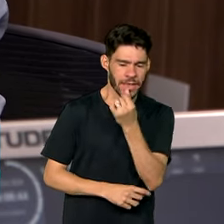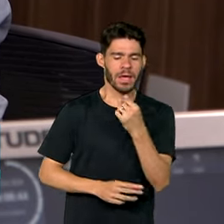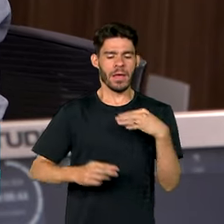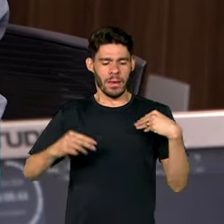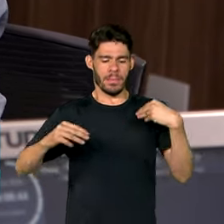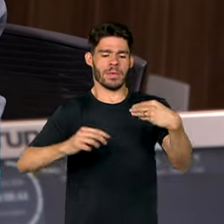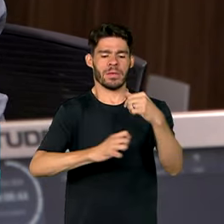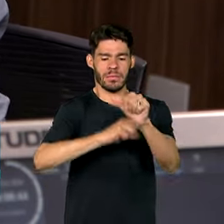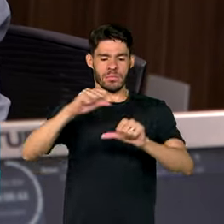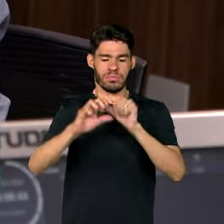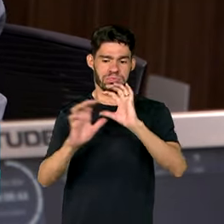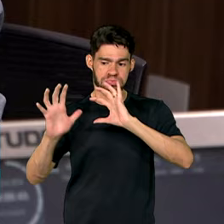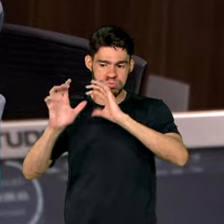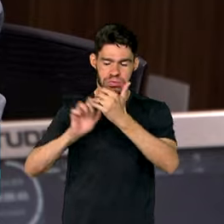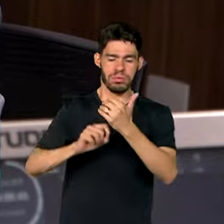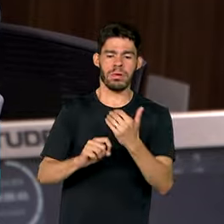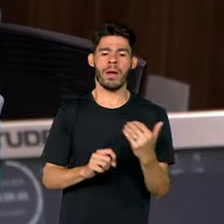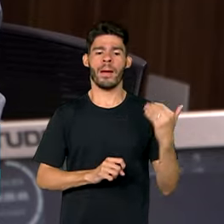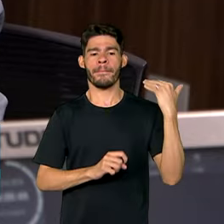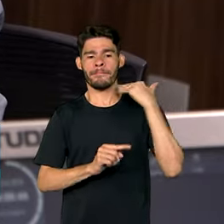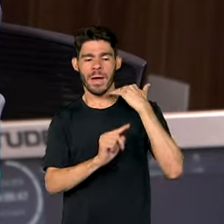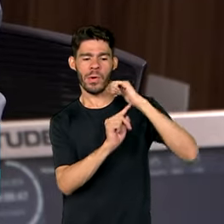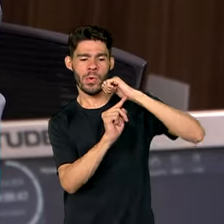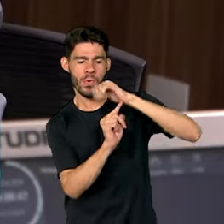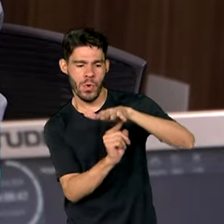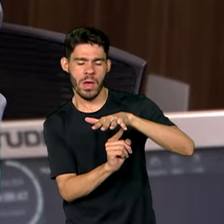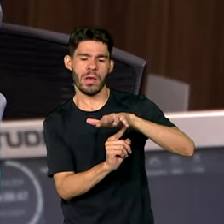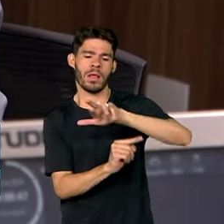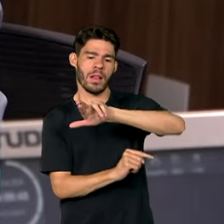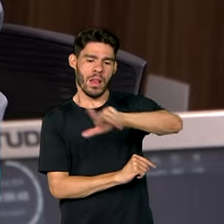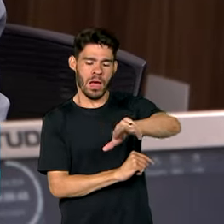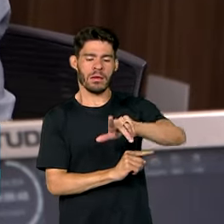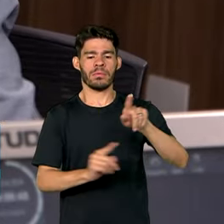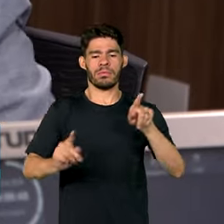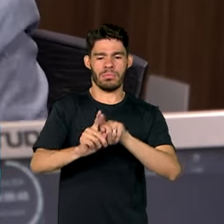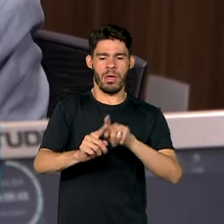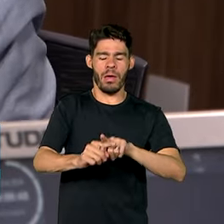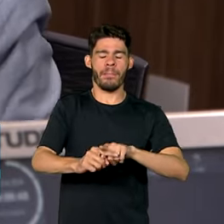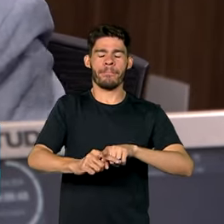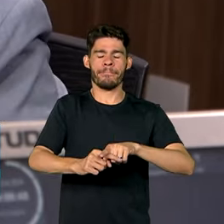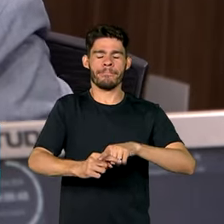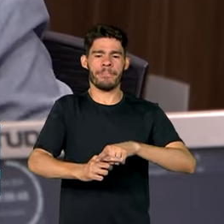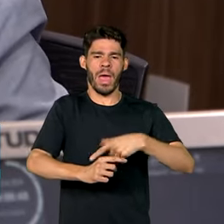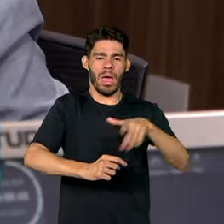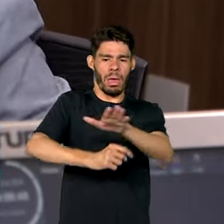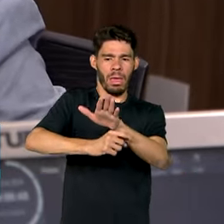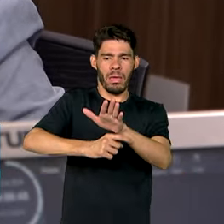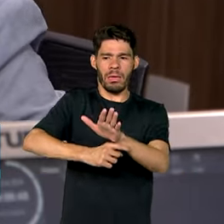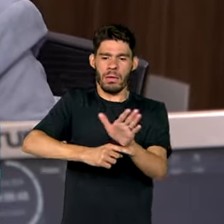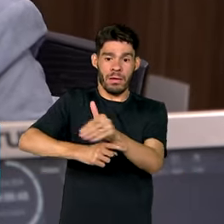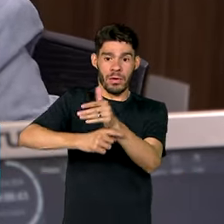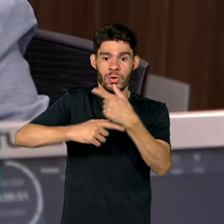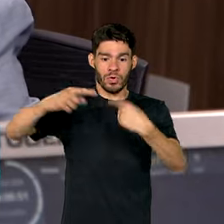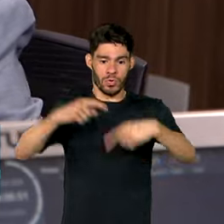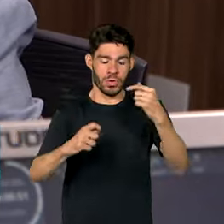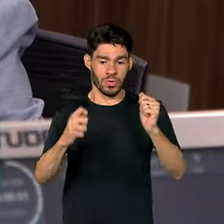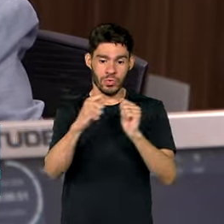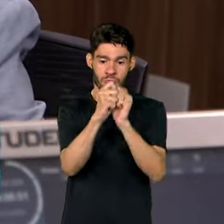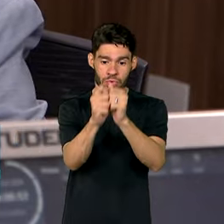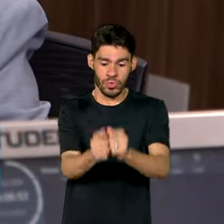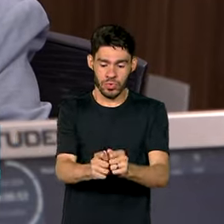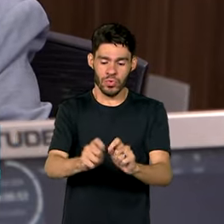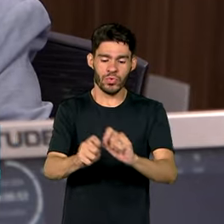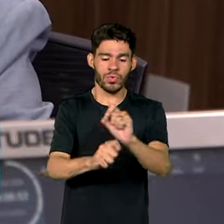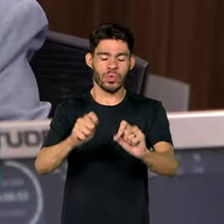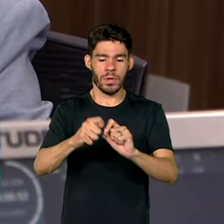do clima bancos centrais E logicamente relações exteriores para juntos podermos debater é o